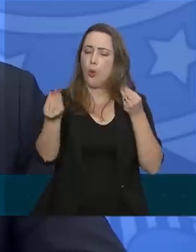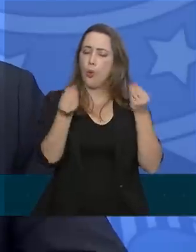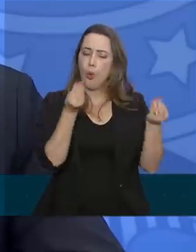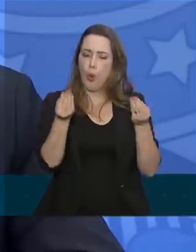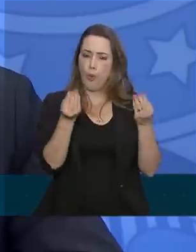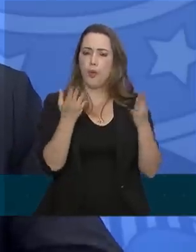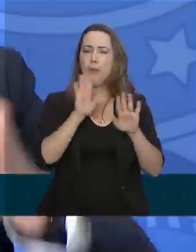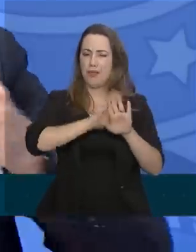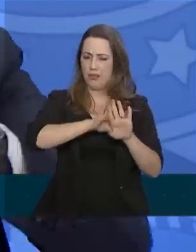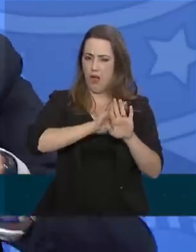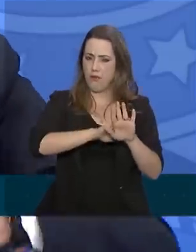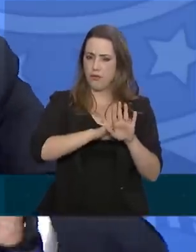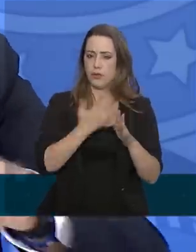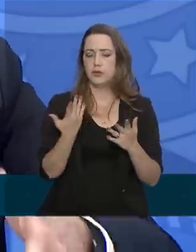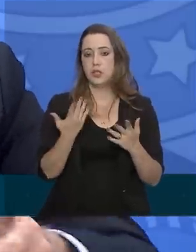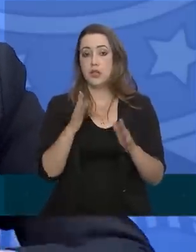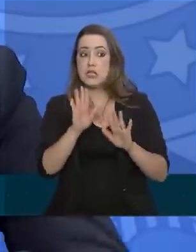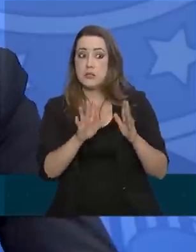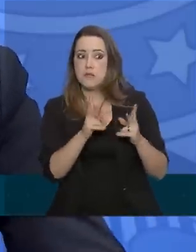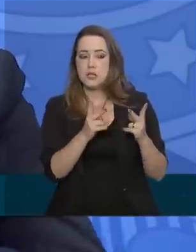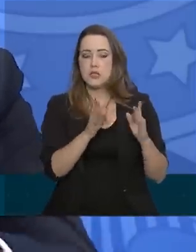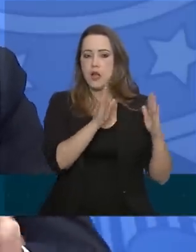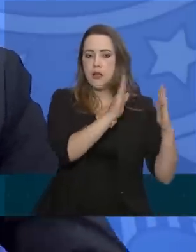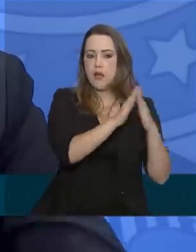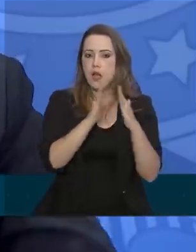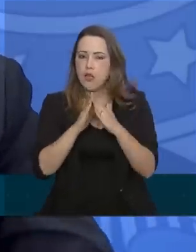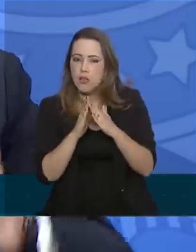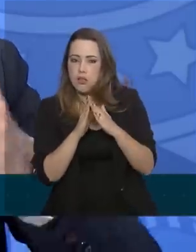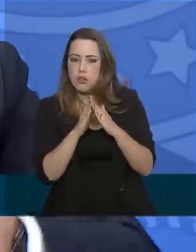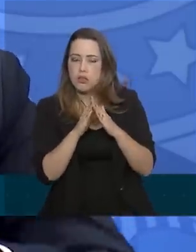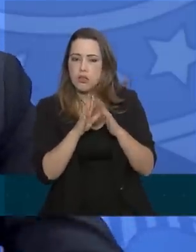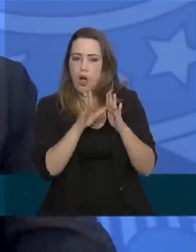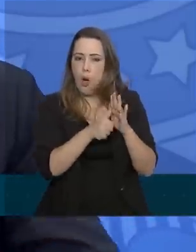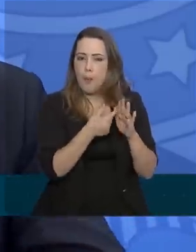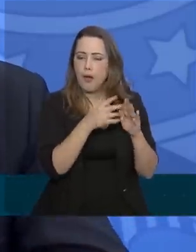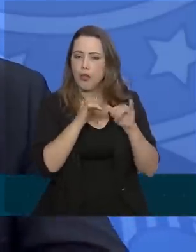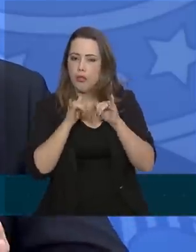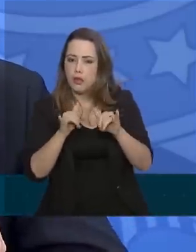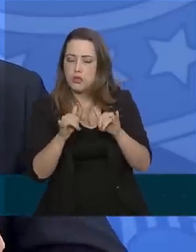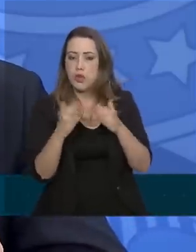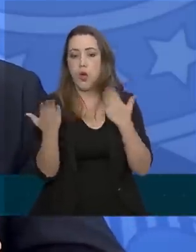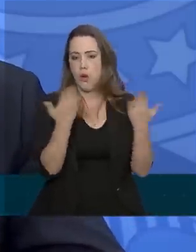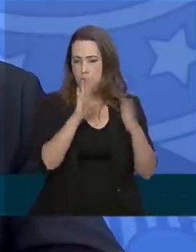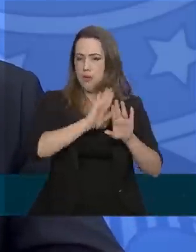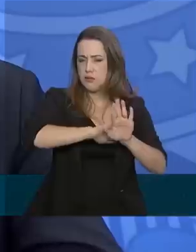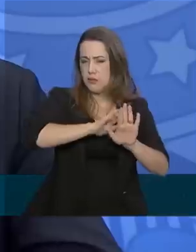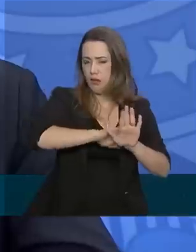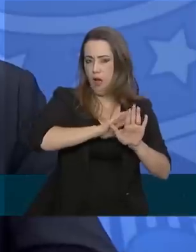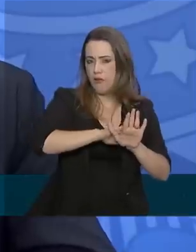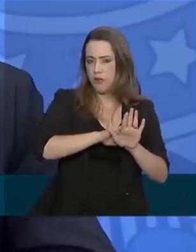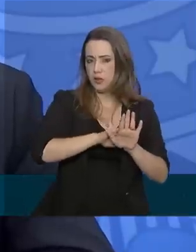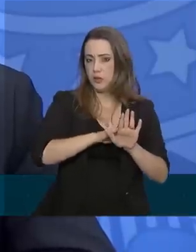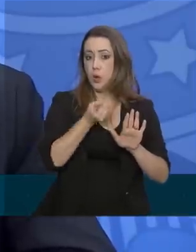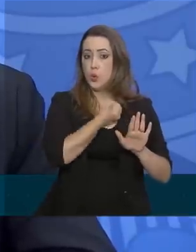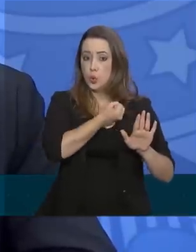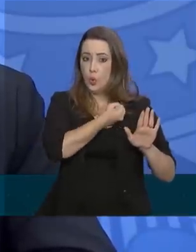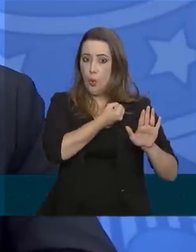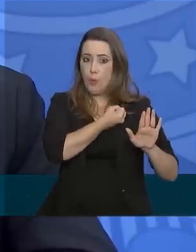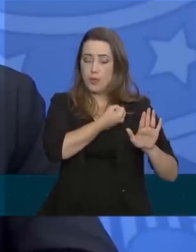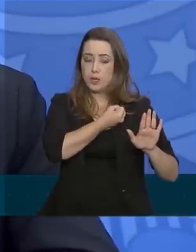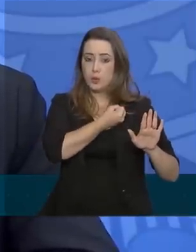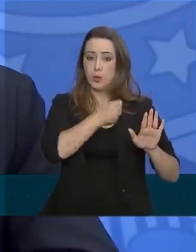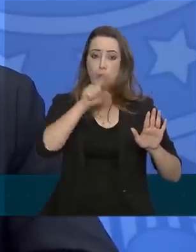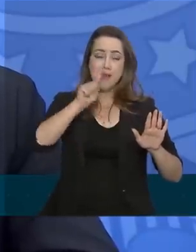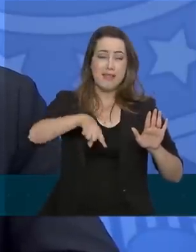perdida o vizinho talvez tenha votado um gato aqui no na minha filiação alguma coisa de errada é o número do homem teria tom